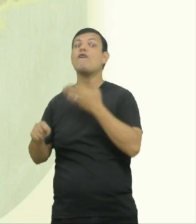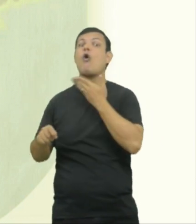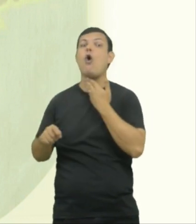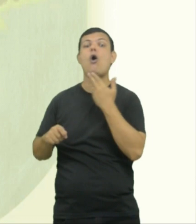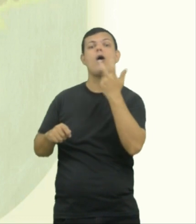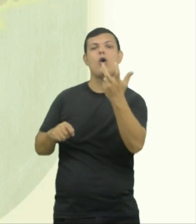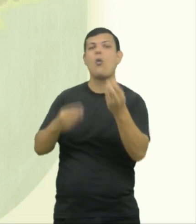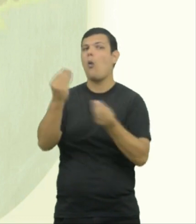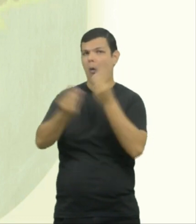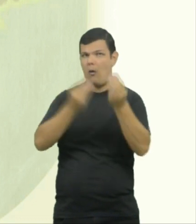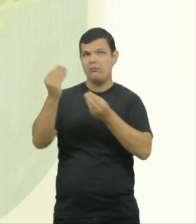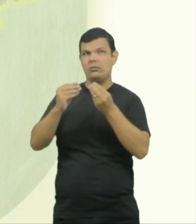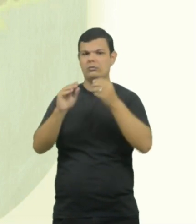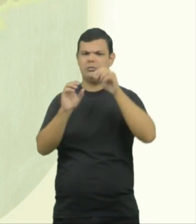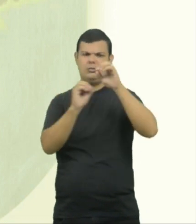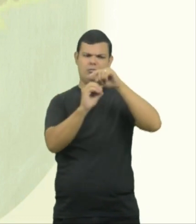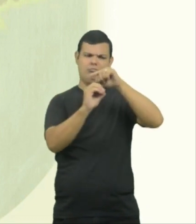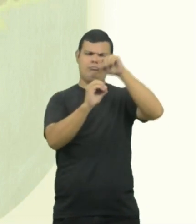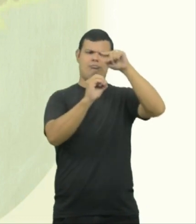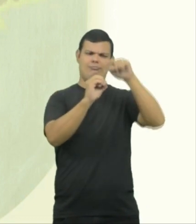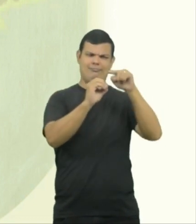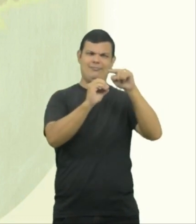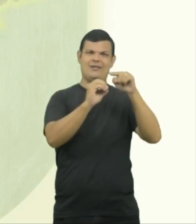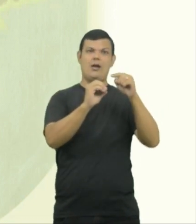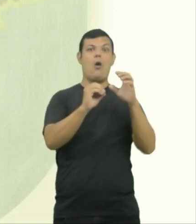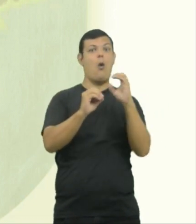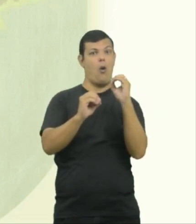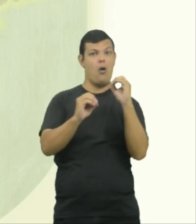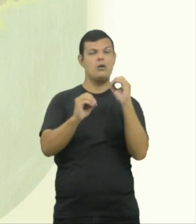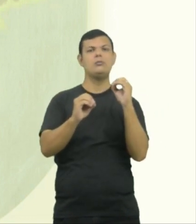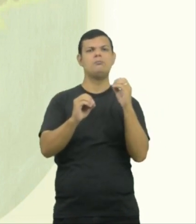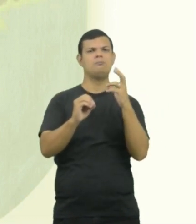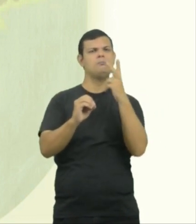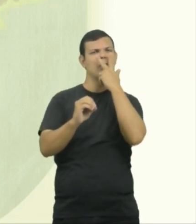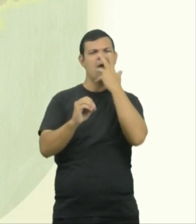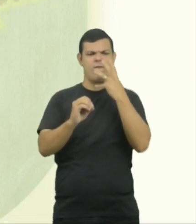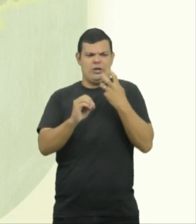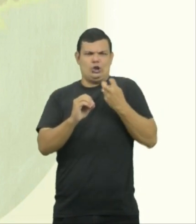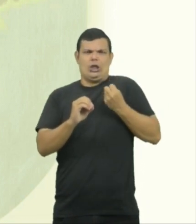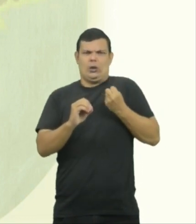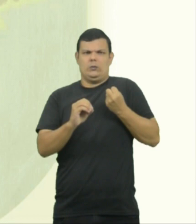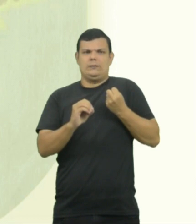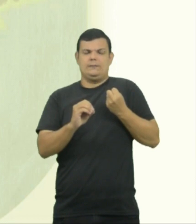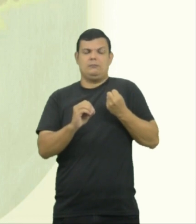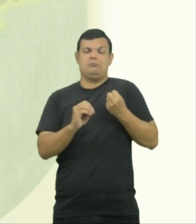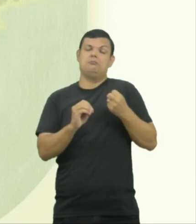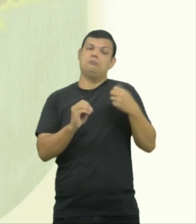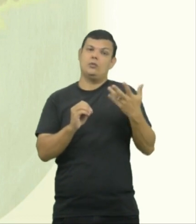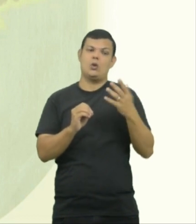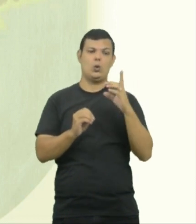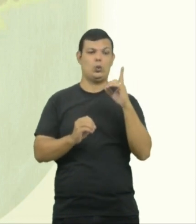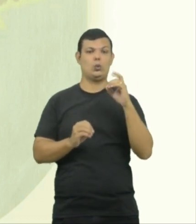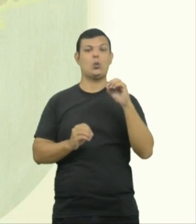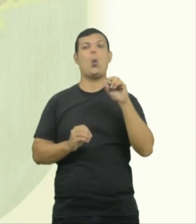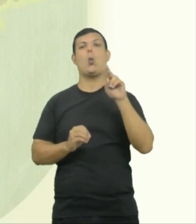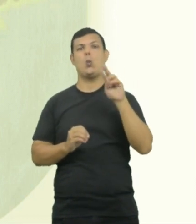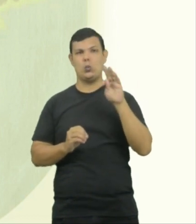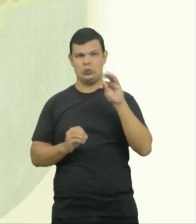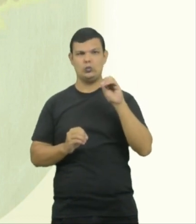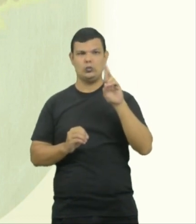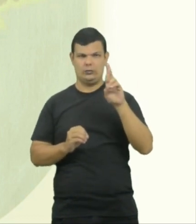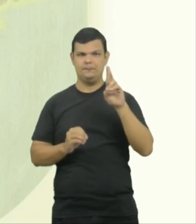dicionário. Olha só, a palavra doutor. Você está observando bem aqui, ó, o O entre barras, ele está indicando para você como é que